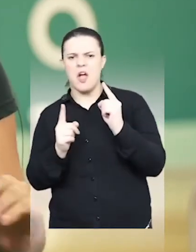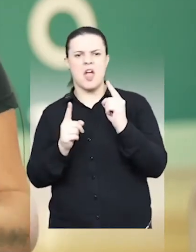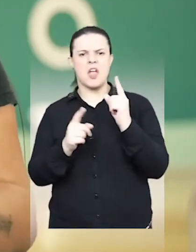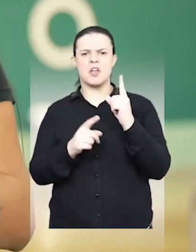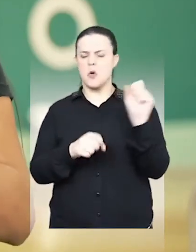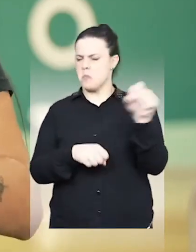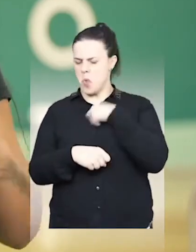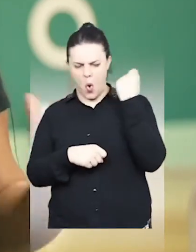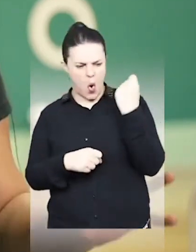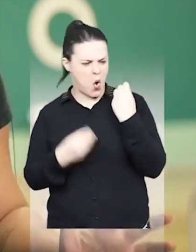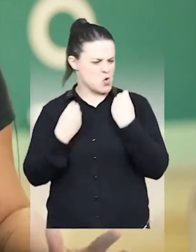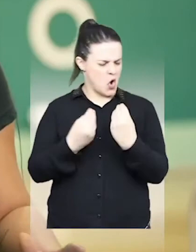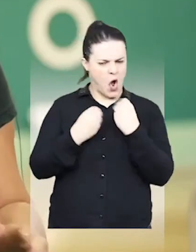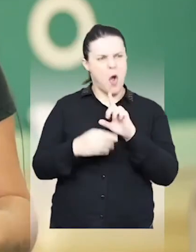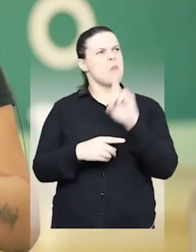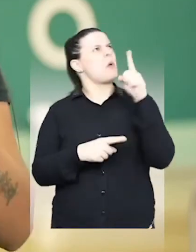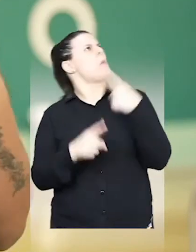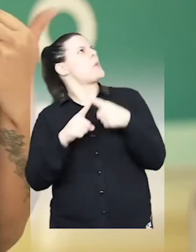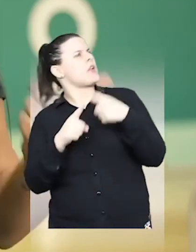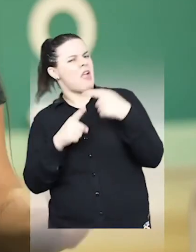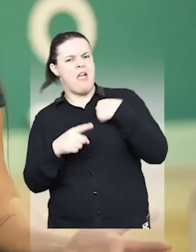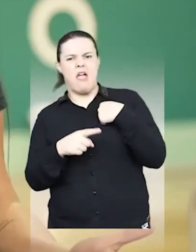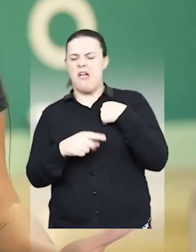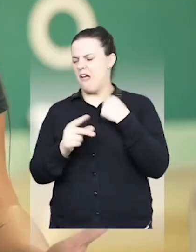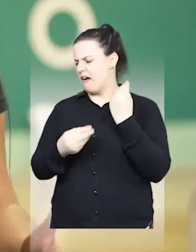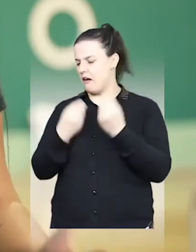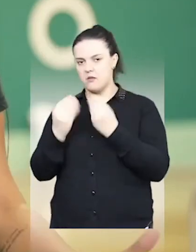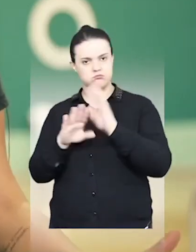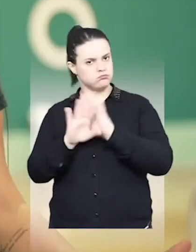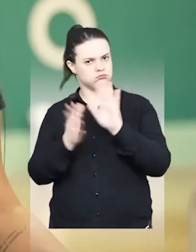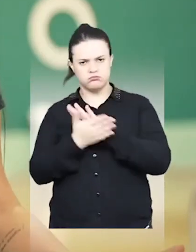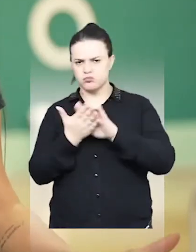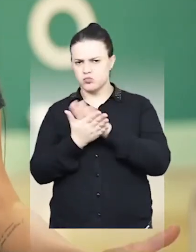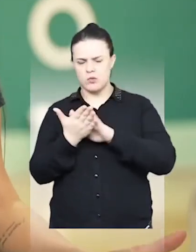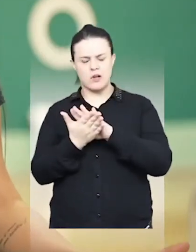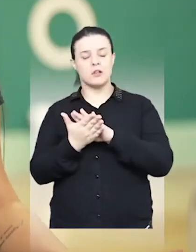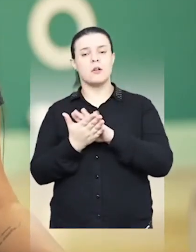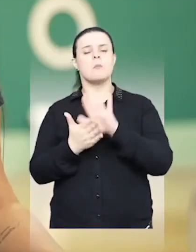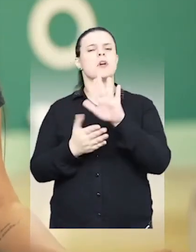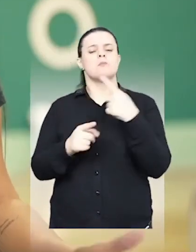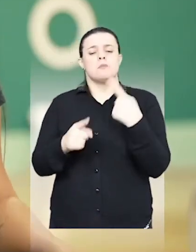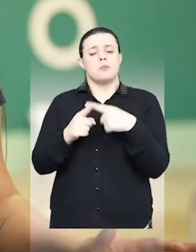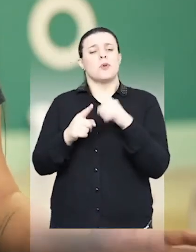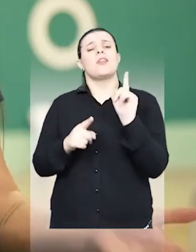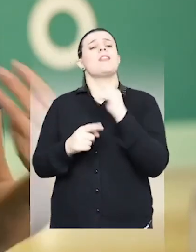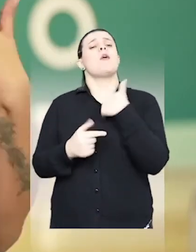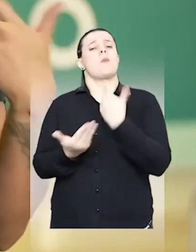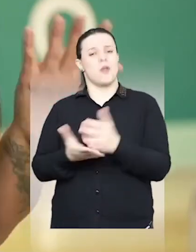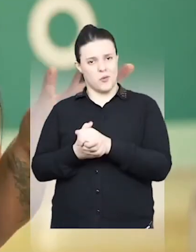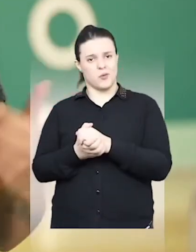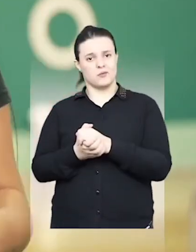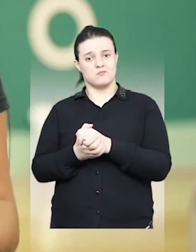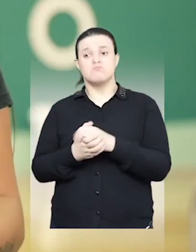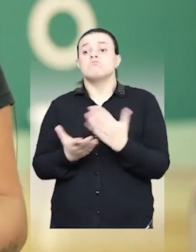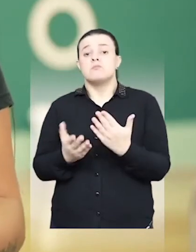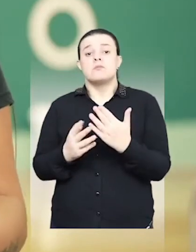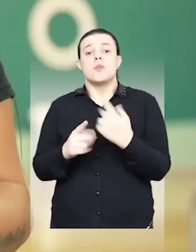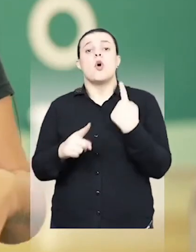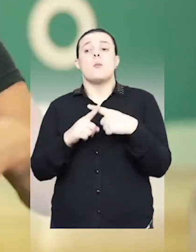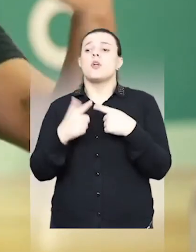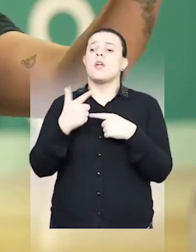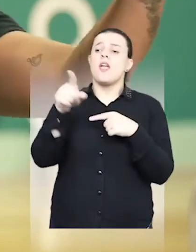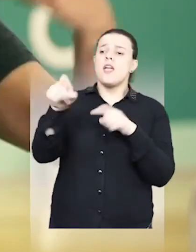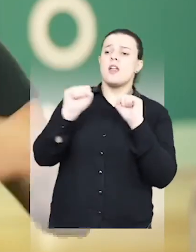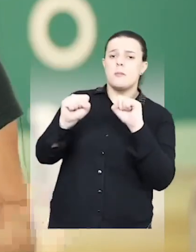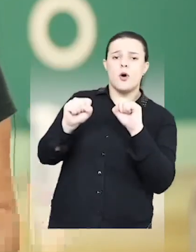questionei, nunca fiquei revoltada. Ai, meu Deus, por que eu? Mas por que não eu? Por que